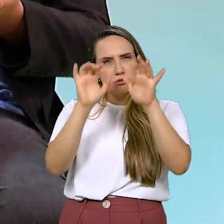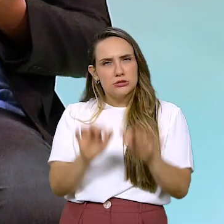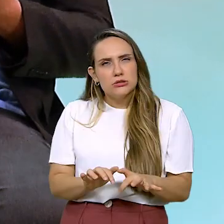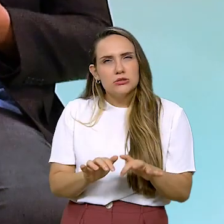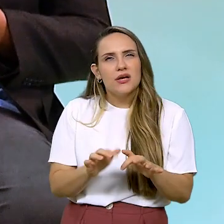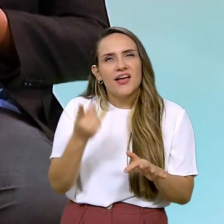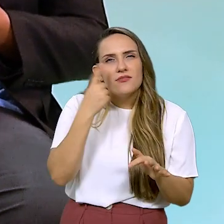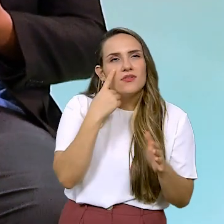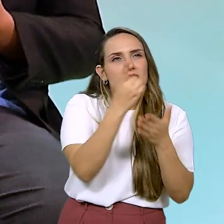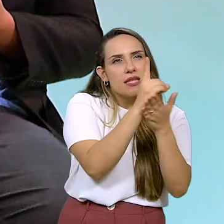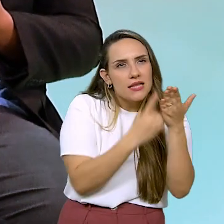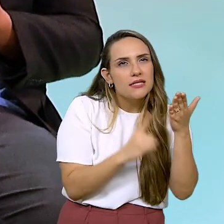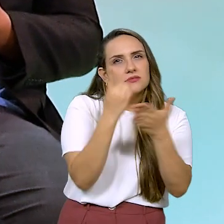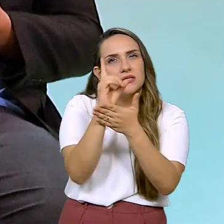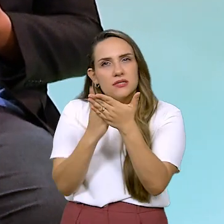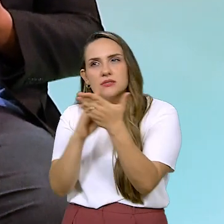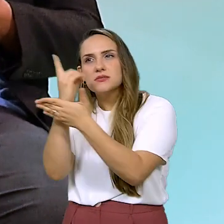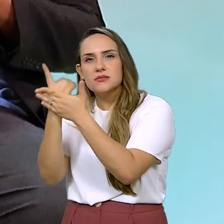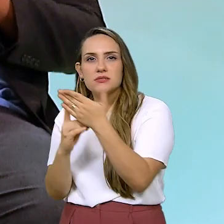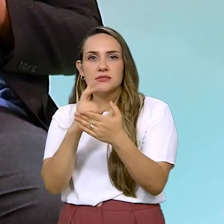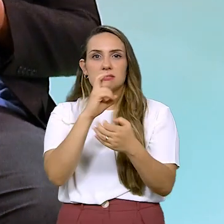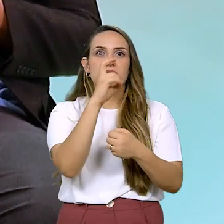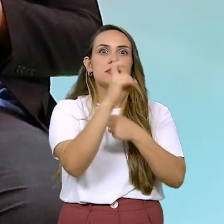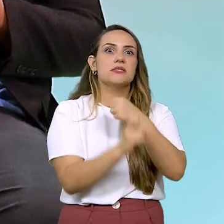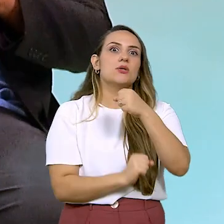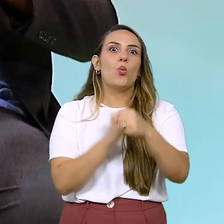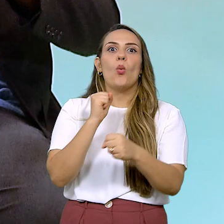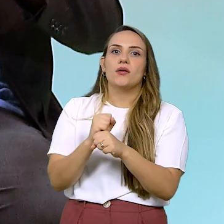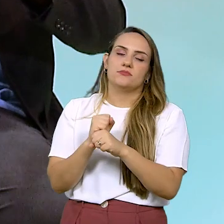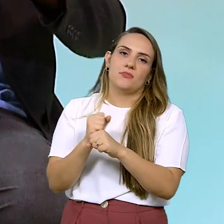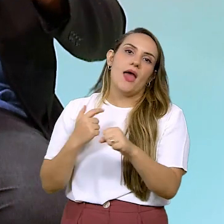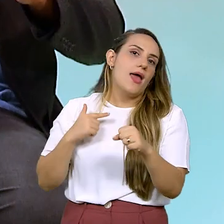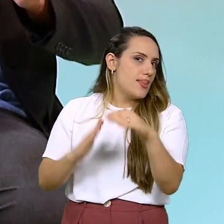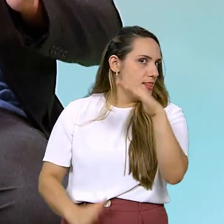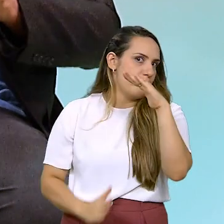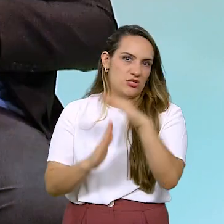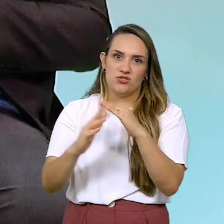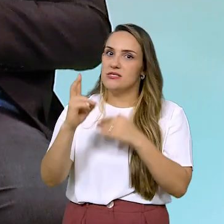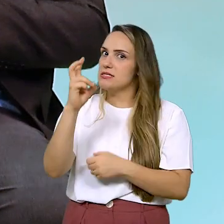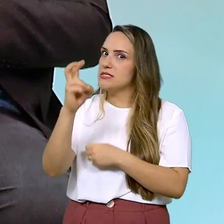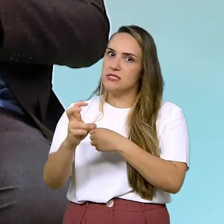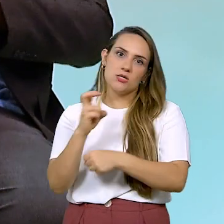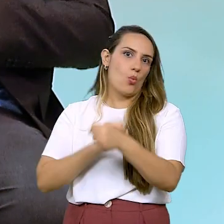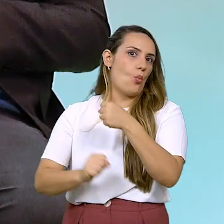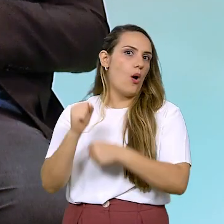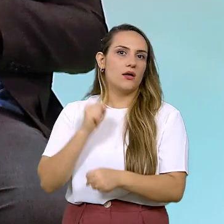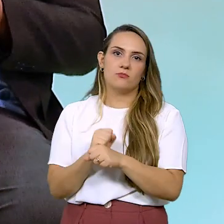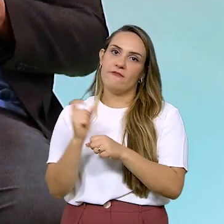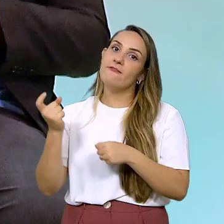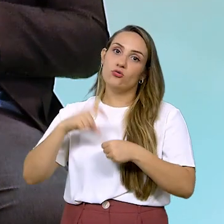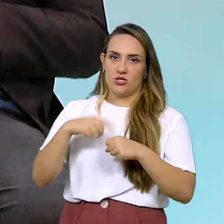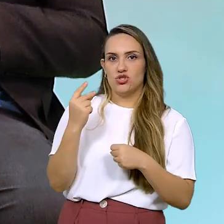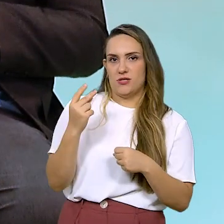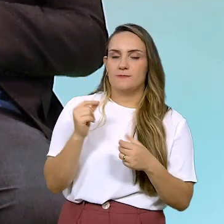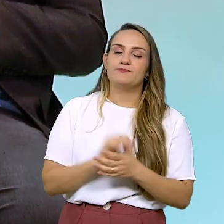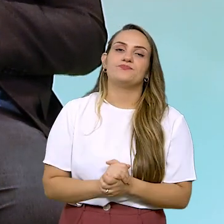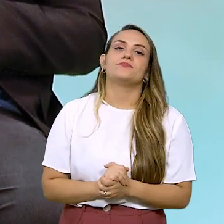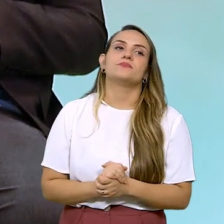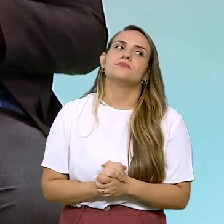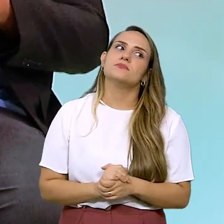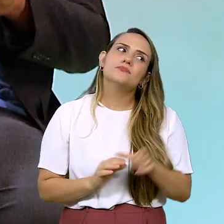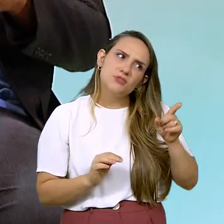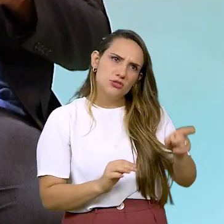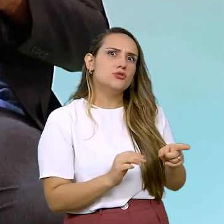e baixamos todas as últimas declarações dos últimos 5 anos, que é o limite máximo aí pelo menos na via administrativa,